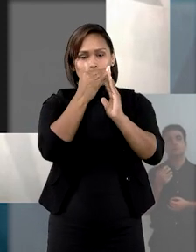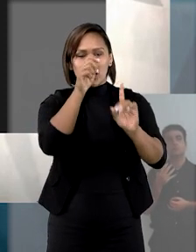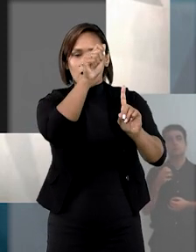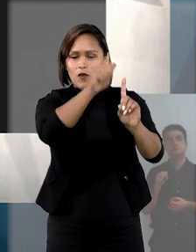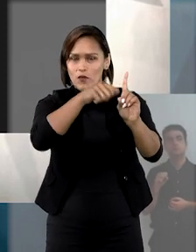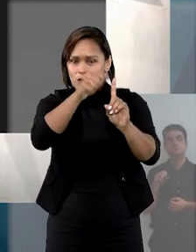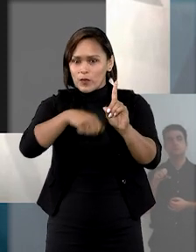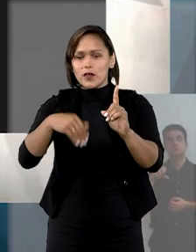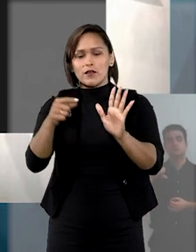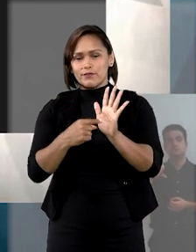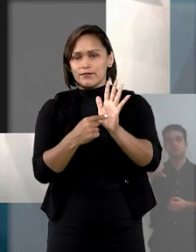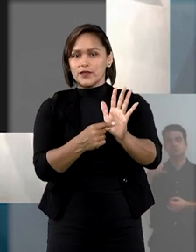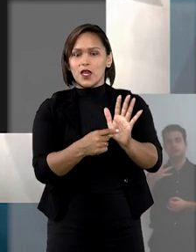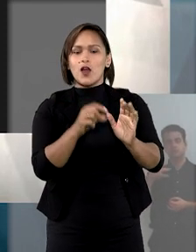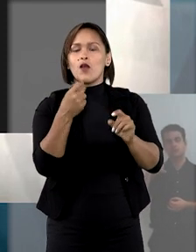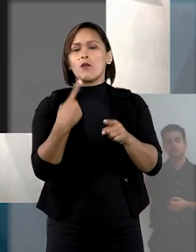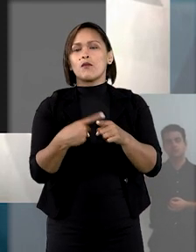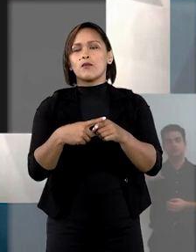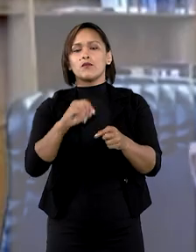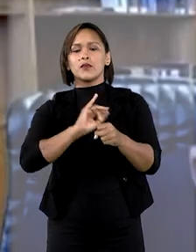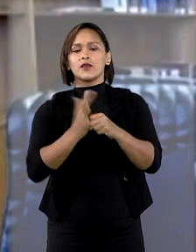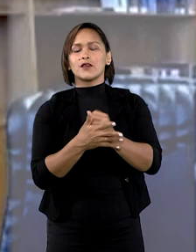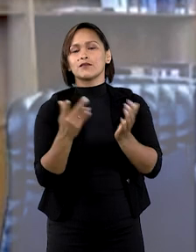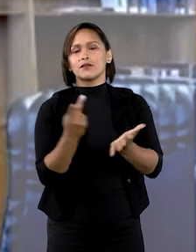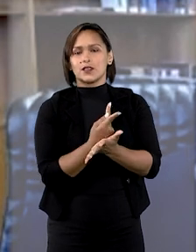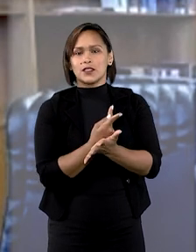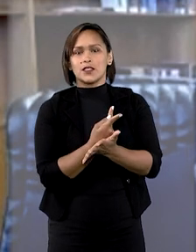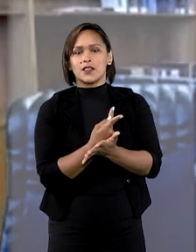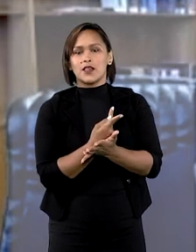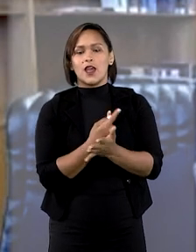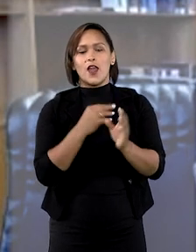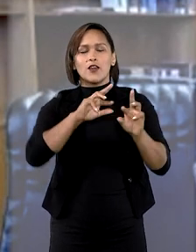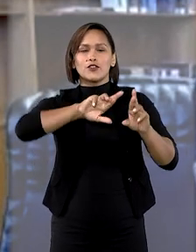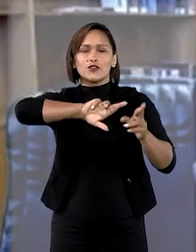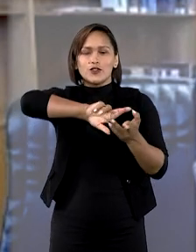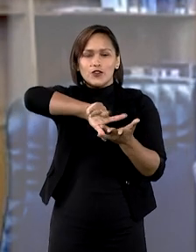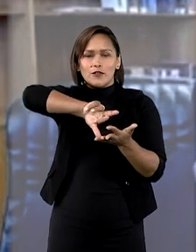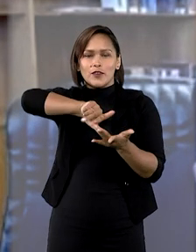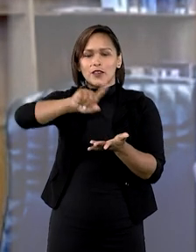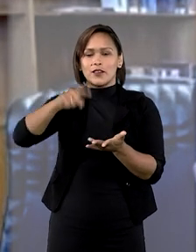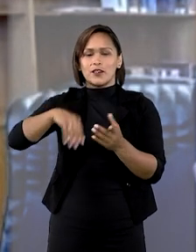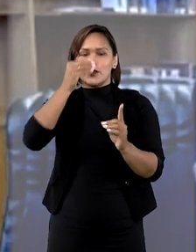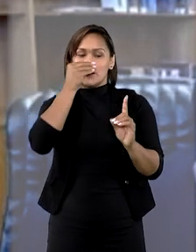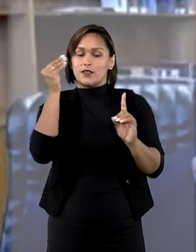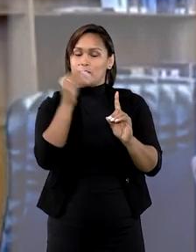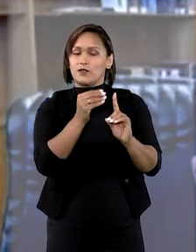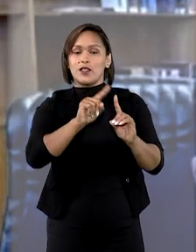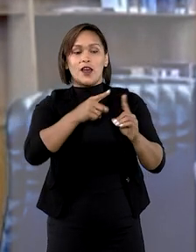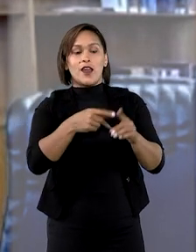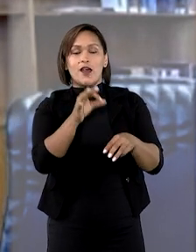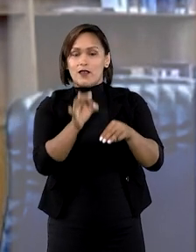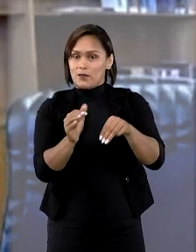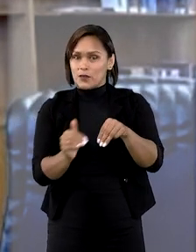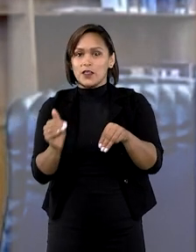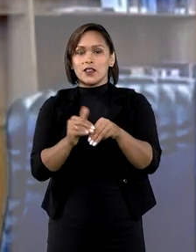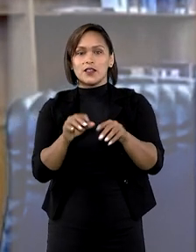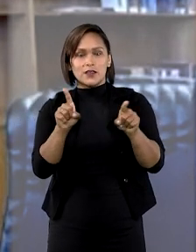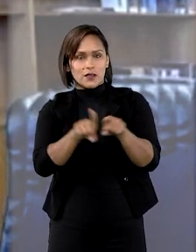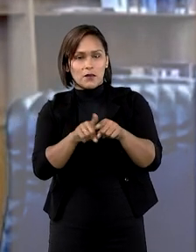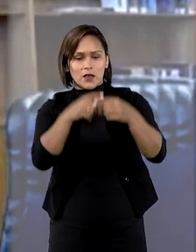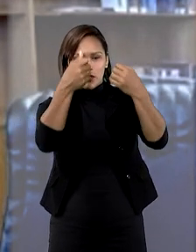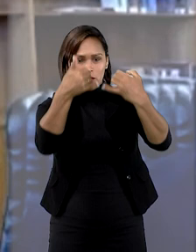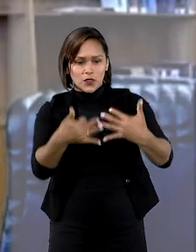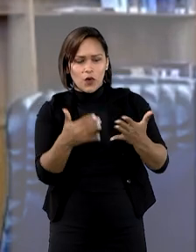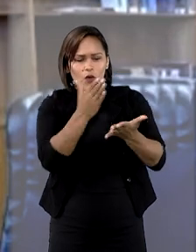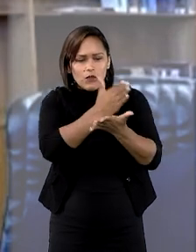mensal em juízo ocorreu em função da pandemia, circunstância alheia à vontade do condenado. A ministra destacou ainda o fato